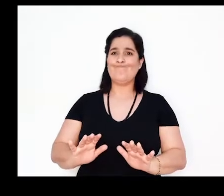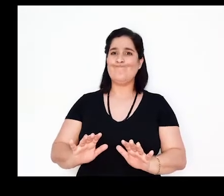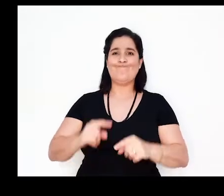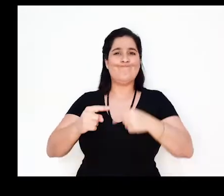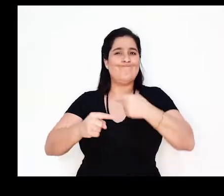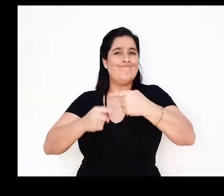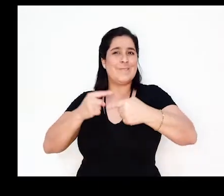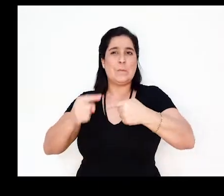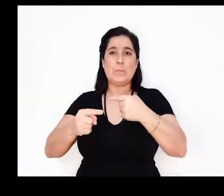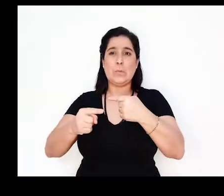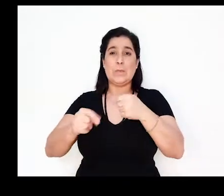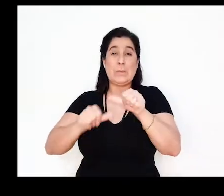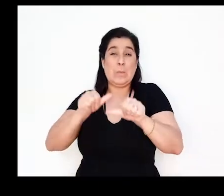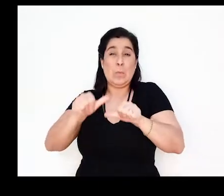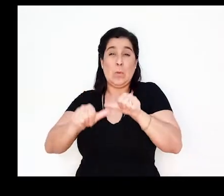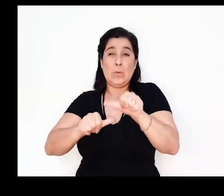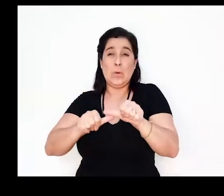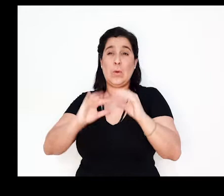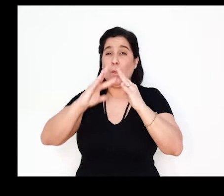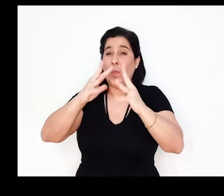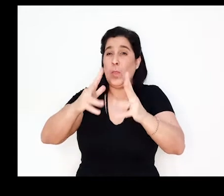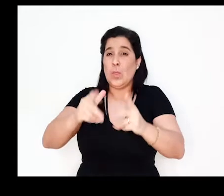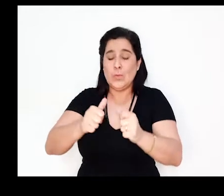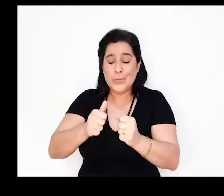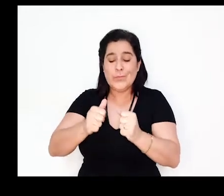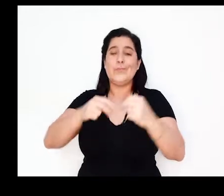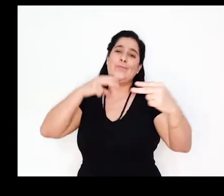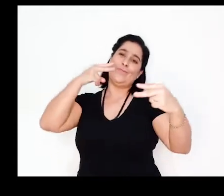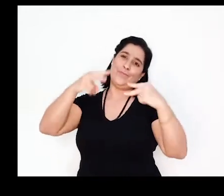Depois daqui, tudo virtual.